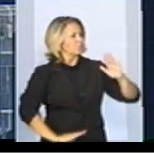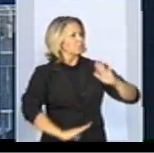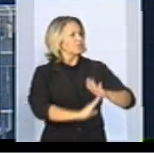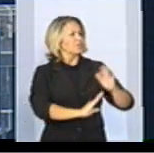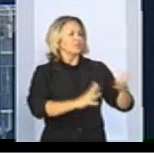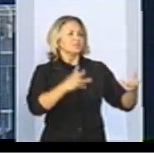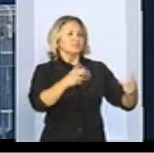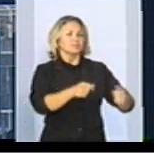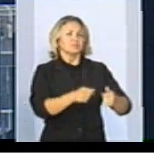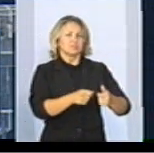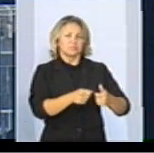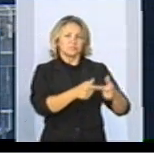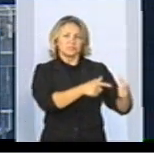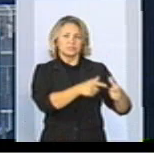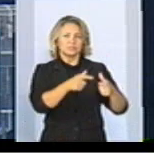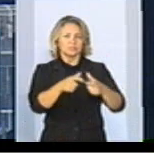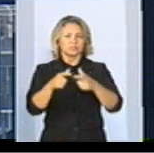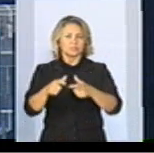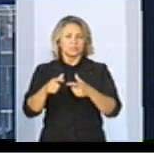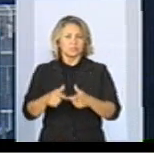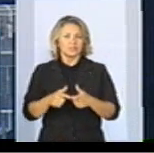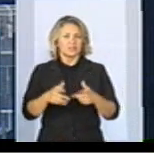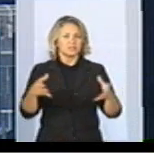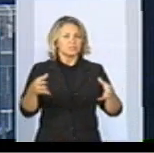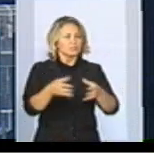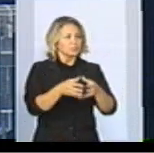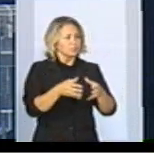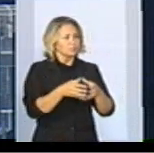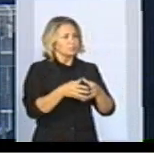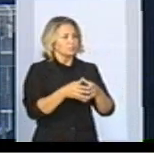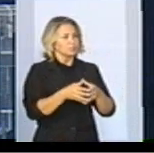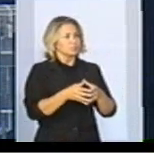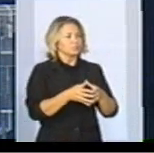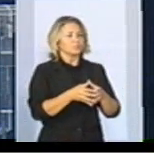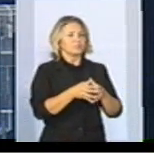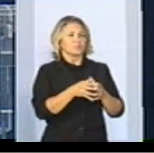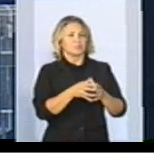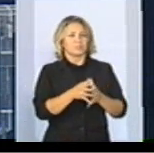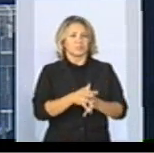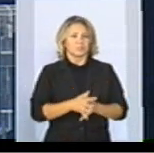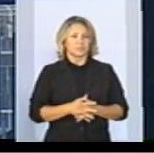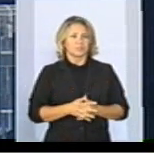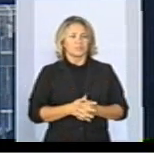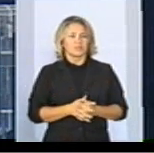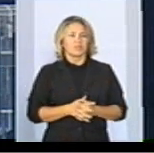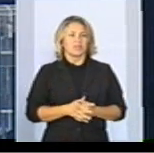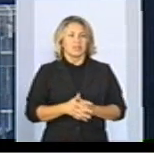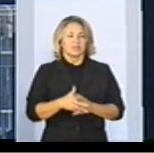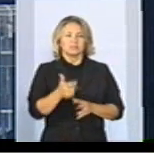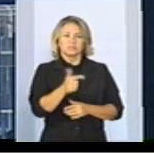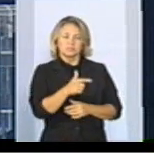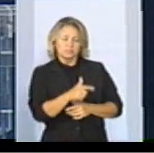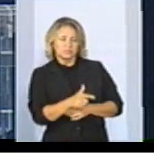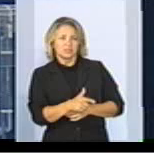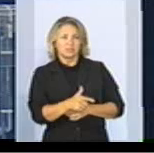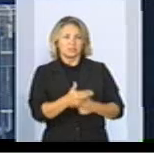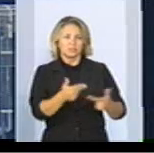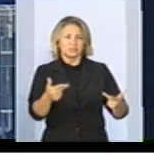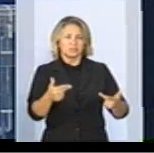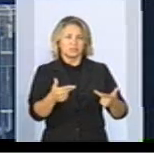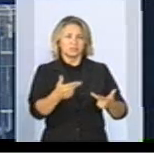seus contratos com as empacotadoras. Sem a ação do Estado